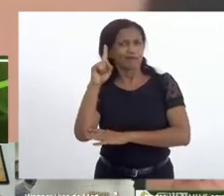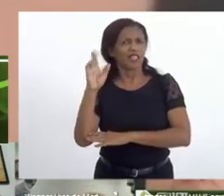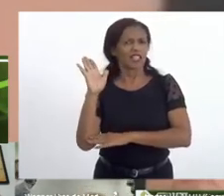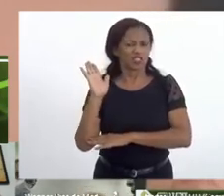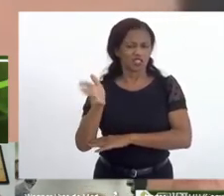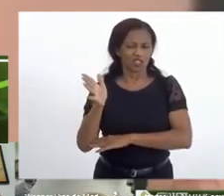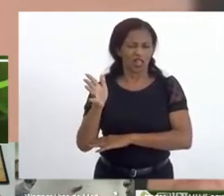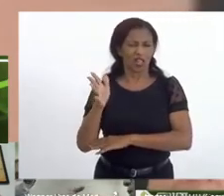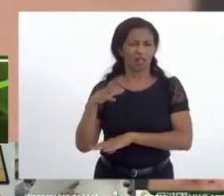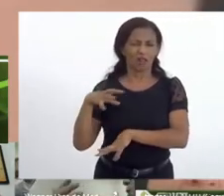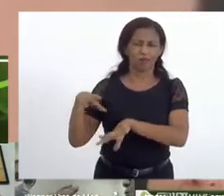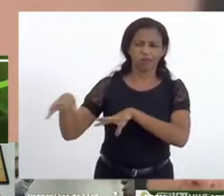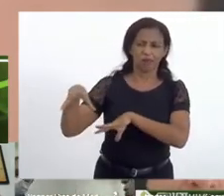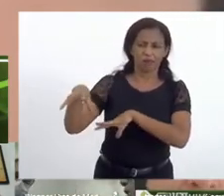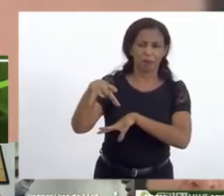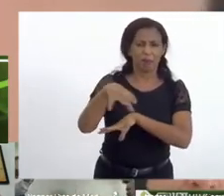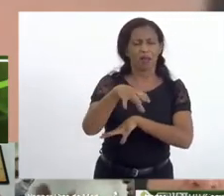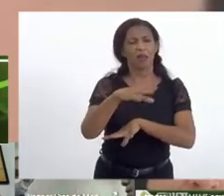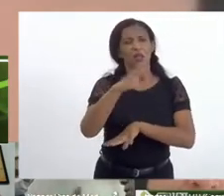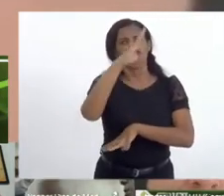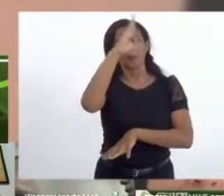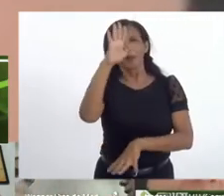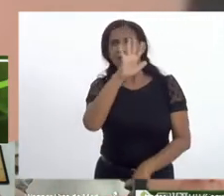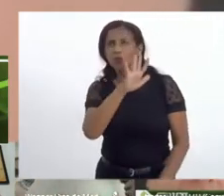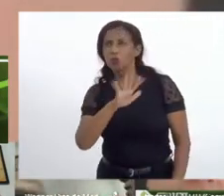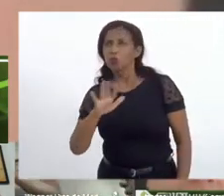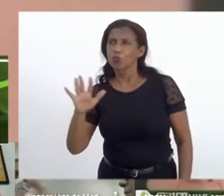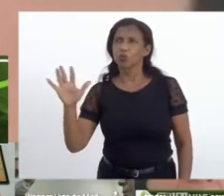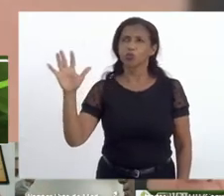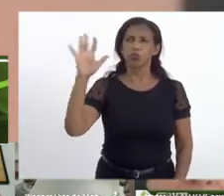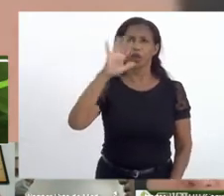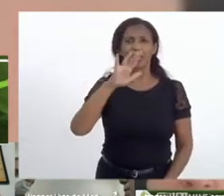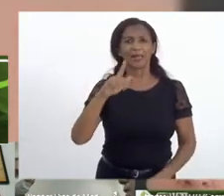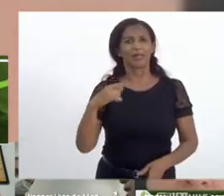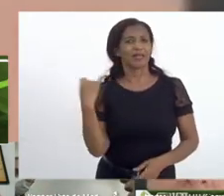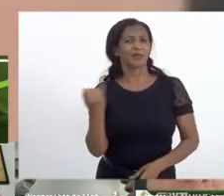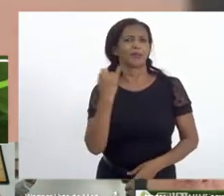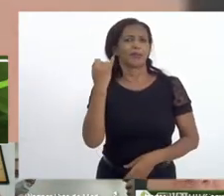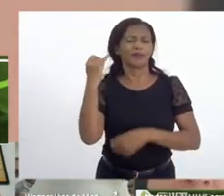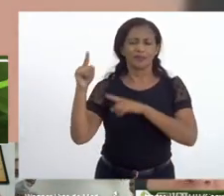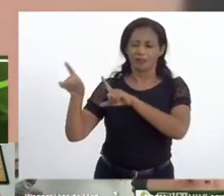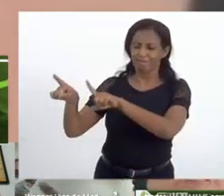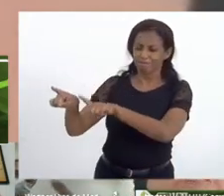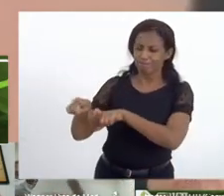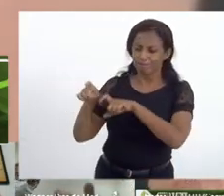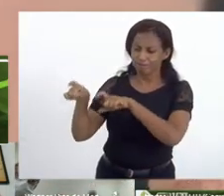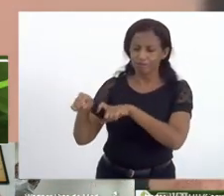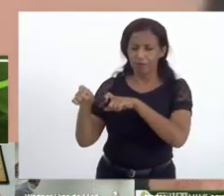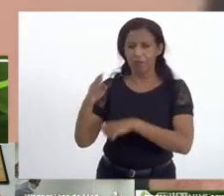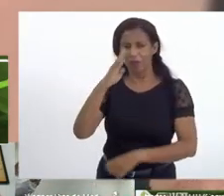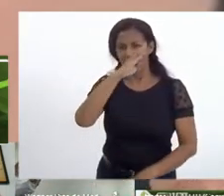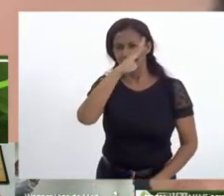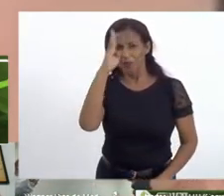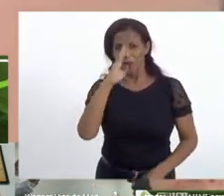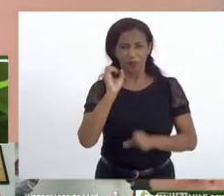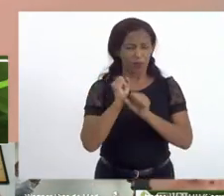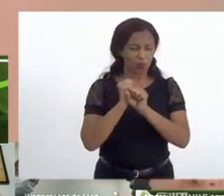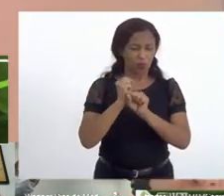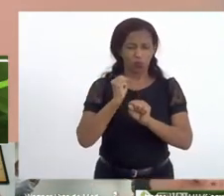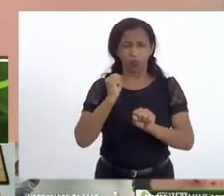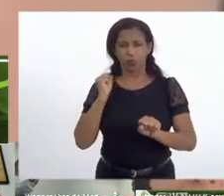aeroportos pelo Brasil inteiro e nos seus interiores. O Brasil é um país de dimensão